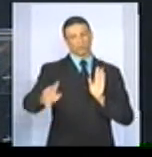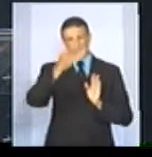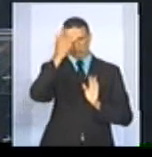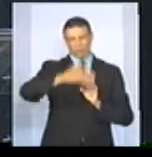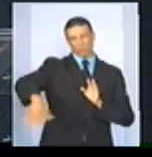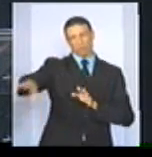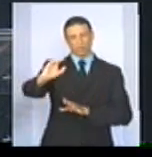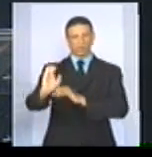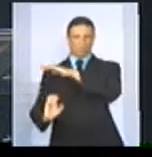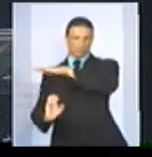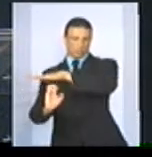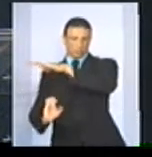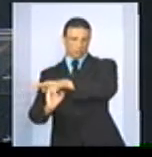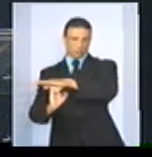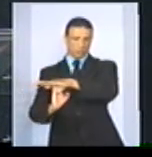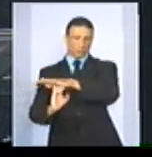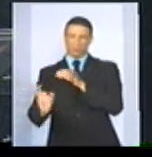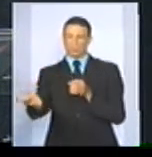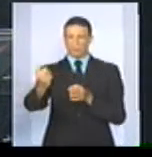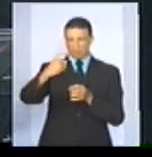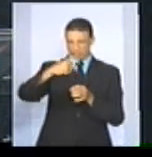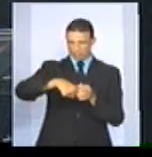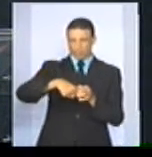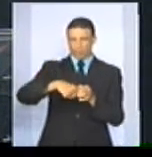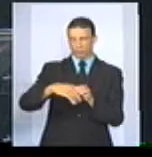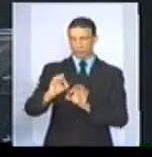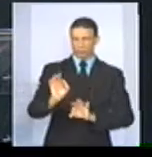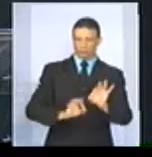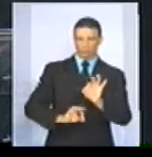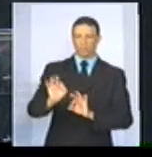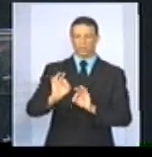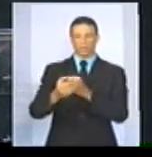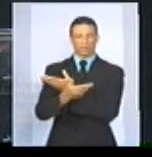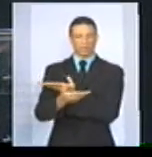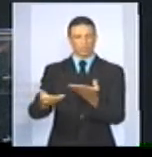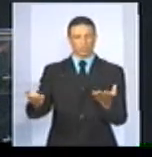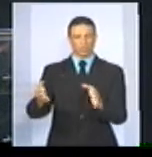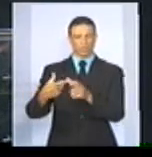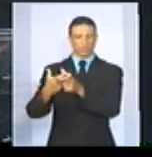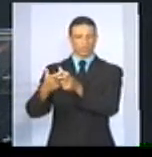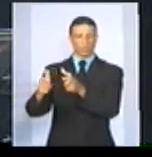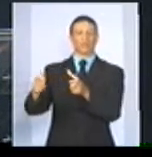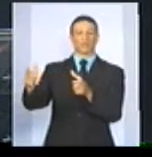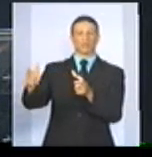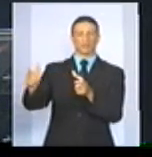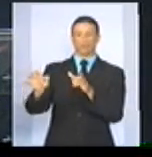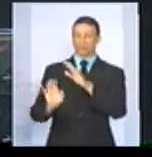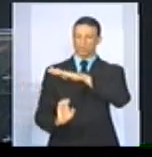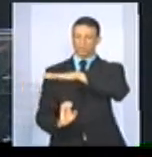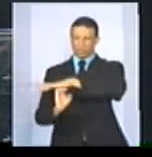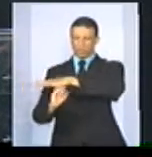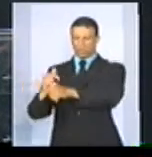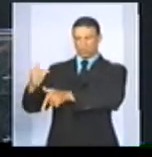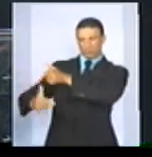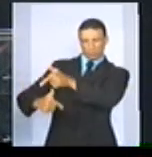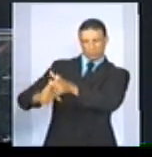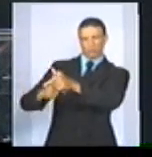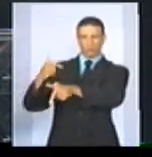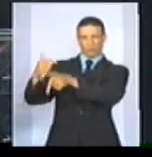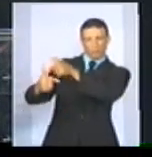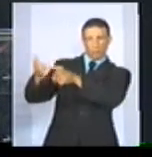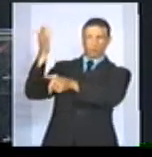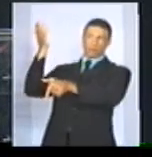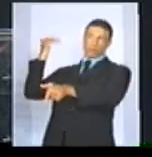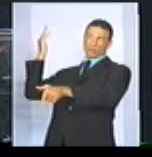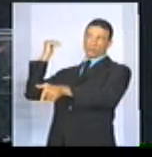que tiveram sua base de assinantes aumentada eram as prestadoras que já operavam nesse mercado.